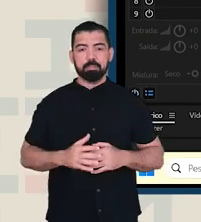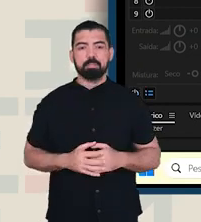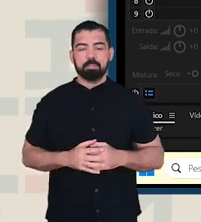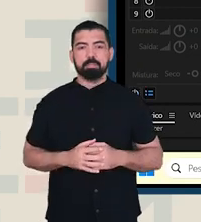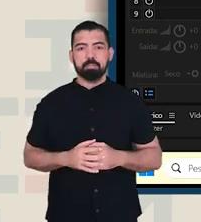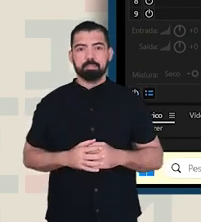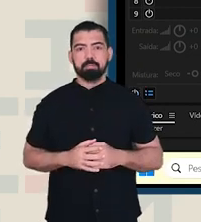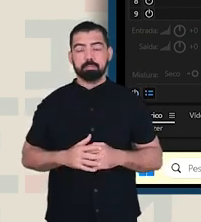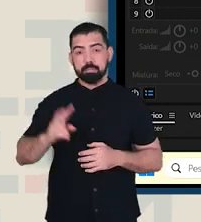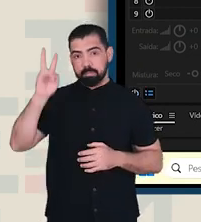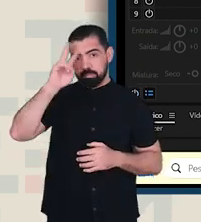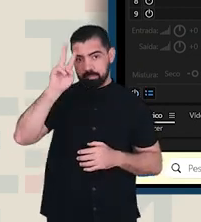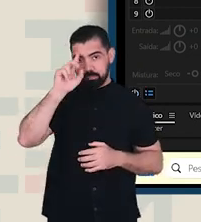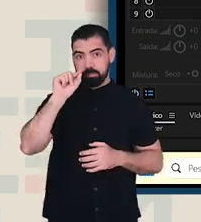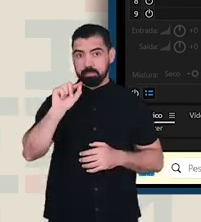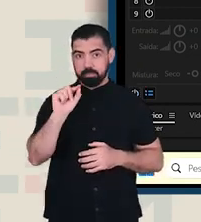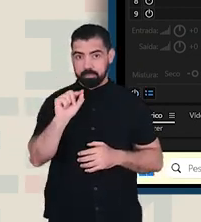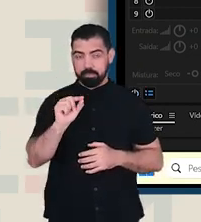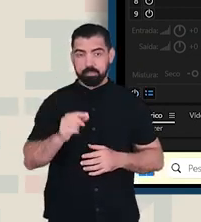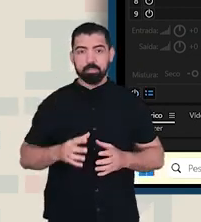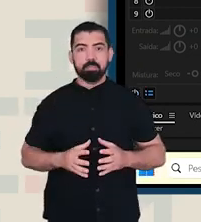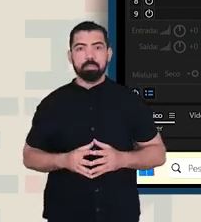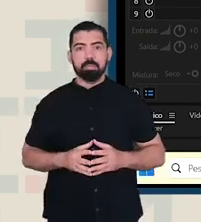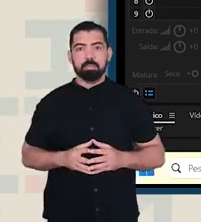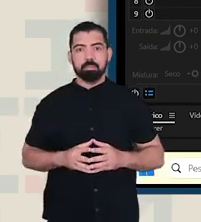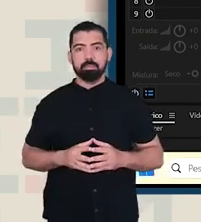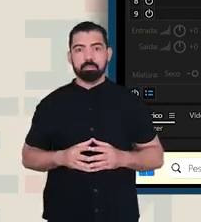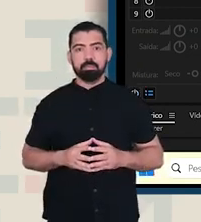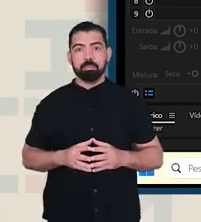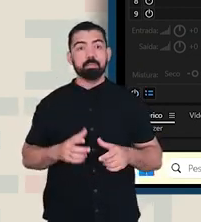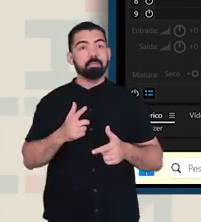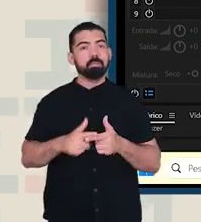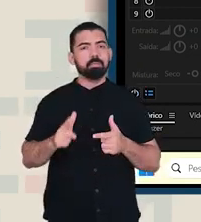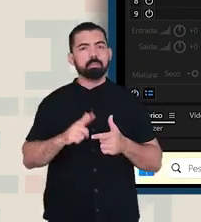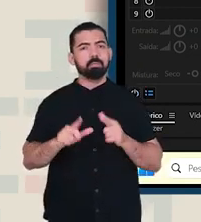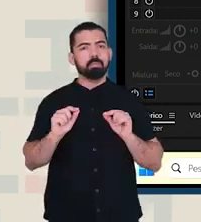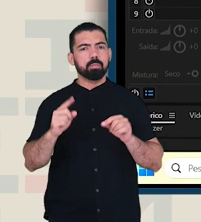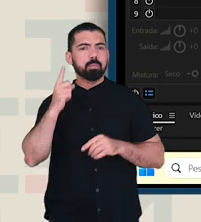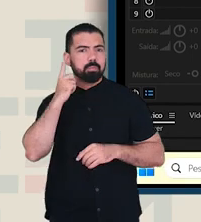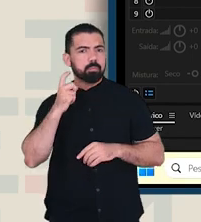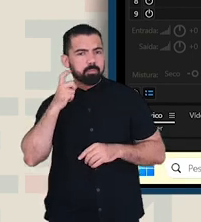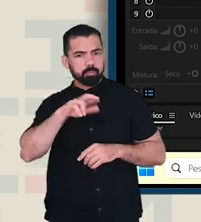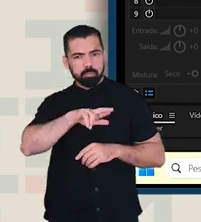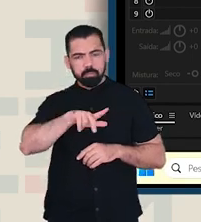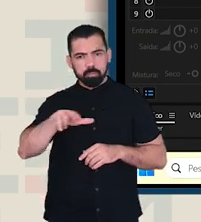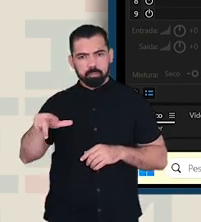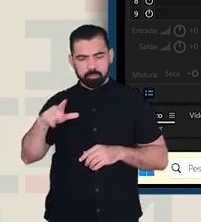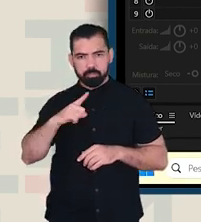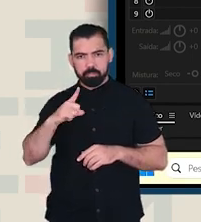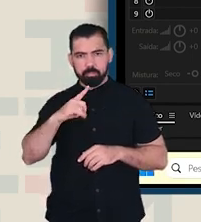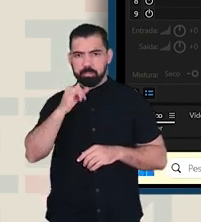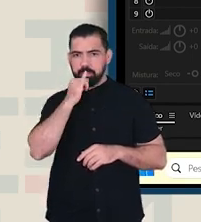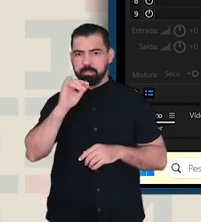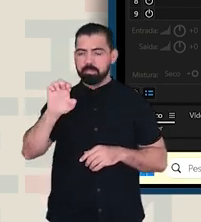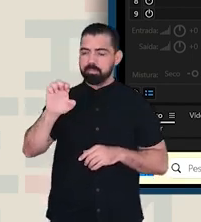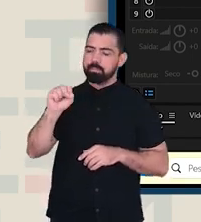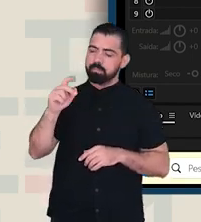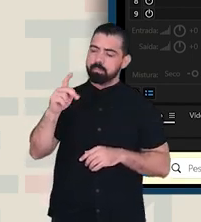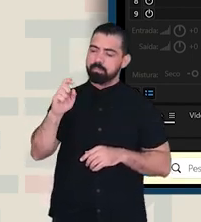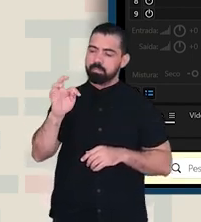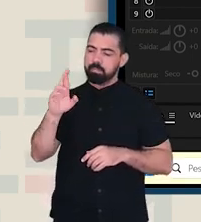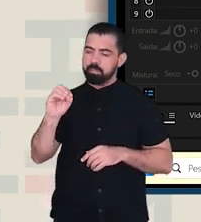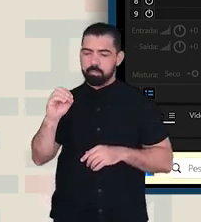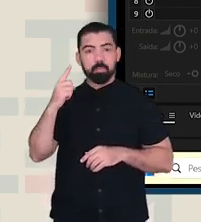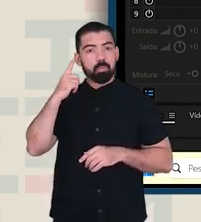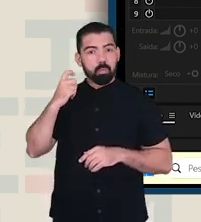E lembremos do problema dos sons, espectro de ruído,